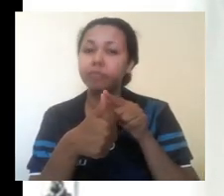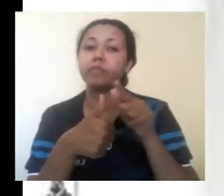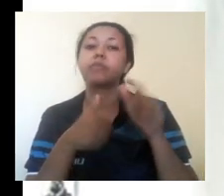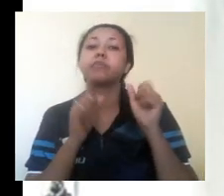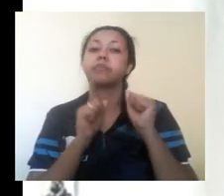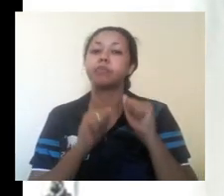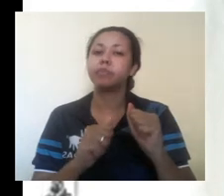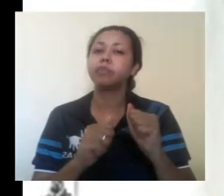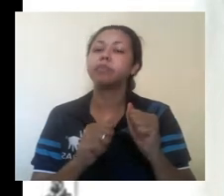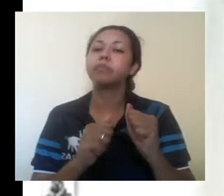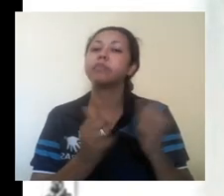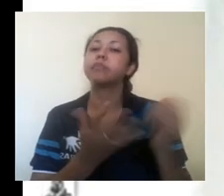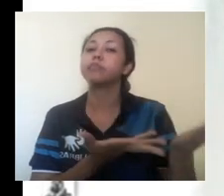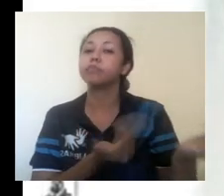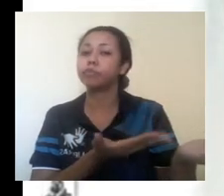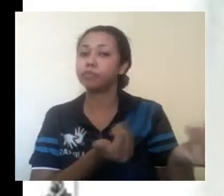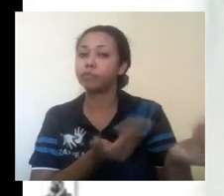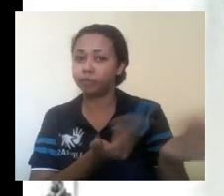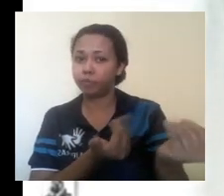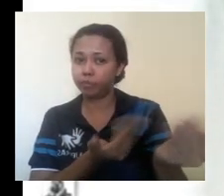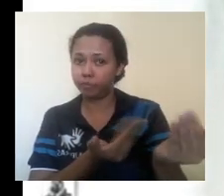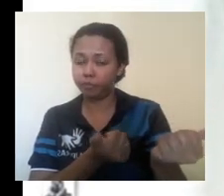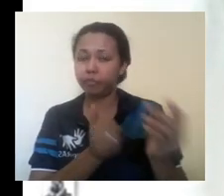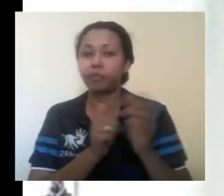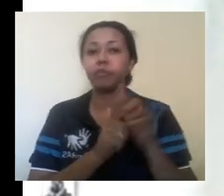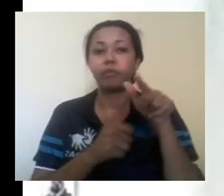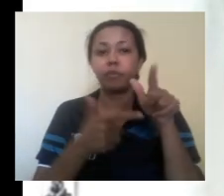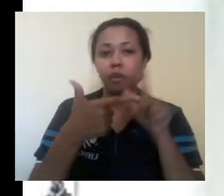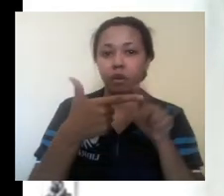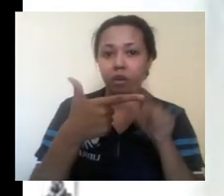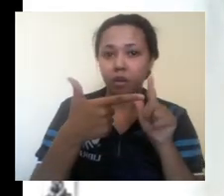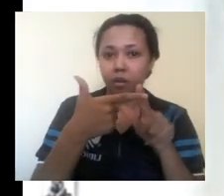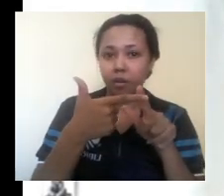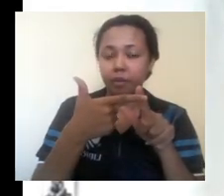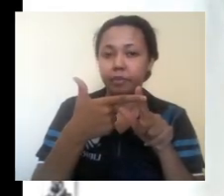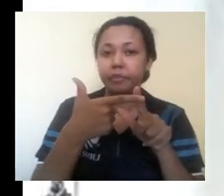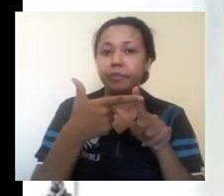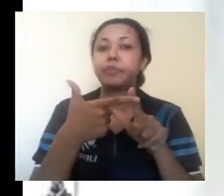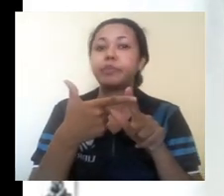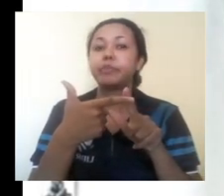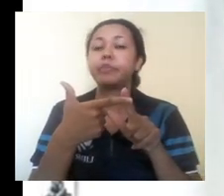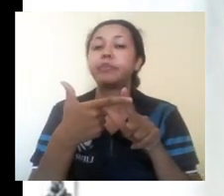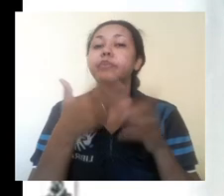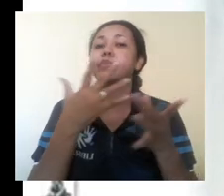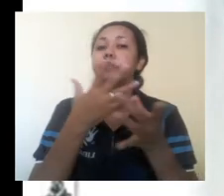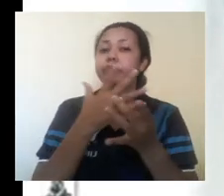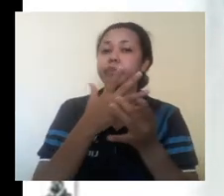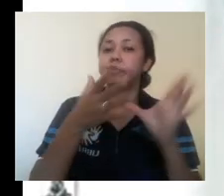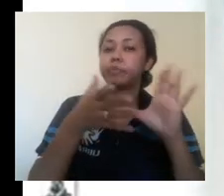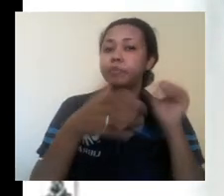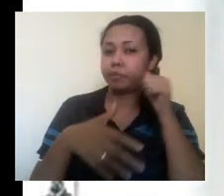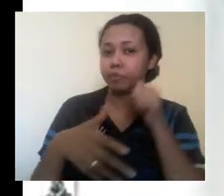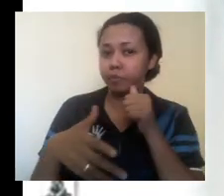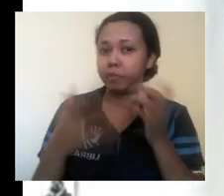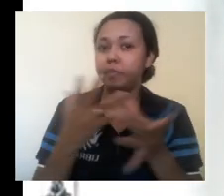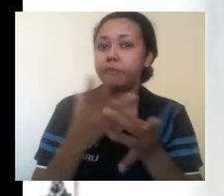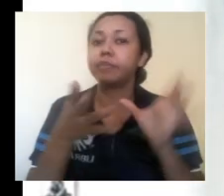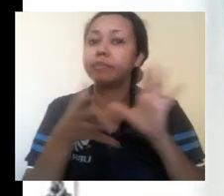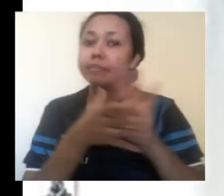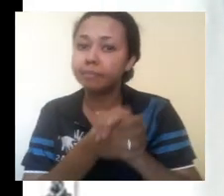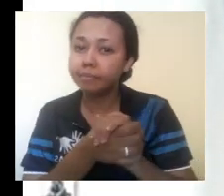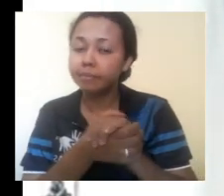solteira, multitarefas, e aqui quando eu falo multitarefas, eu falo de uma mulher que tem filho e trabalha, é dona de casa e tem um negócio,